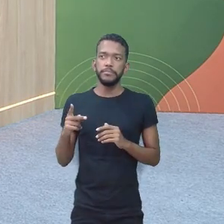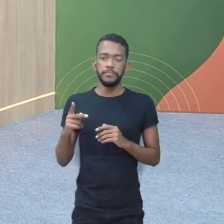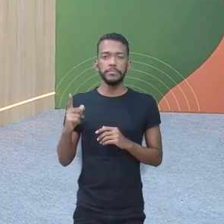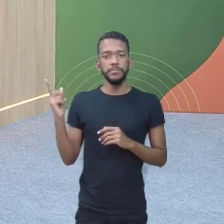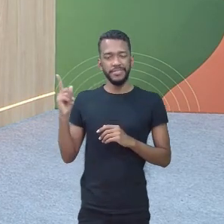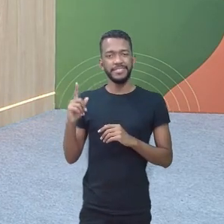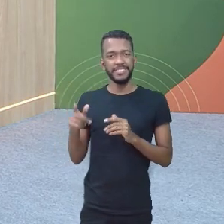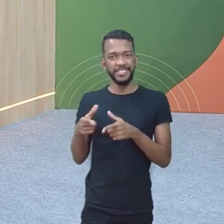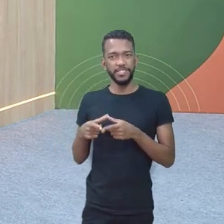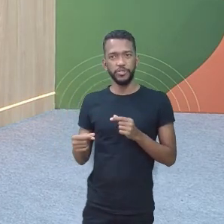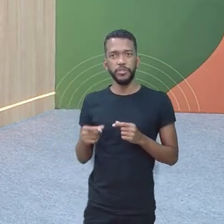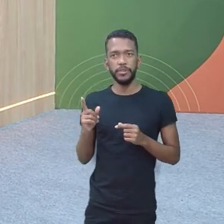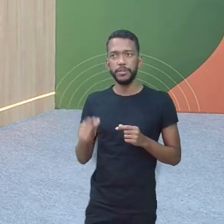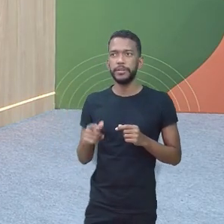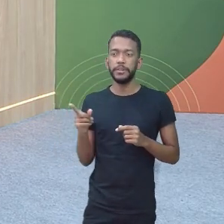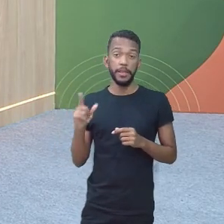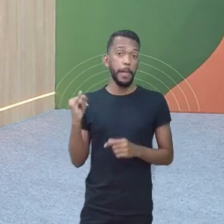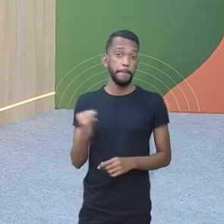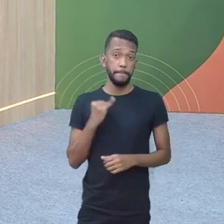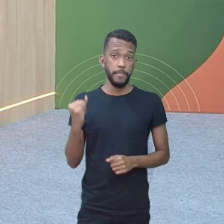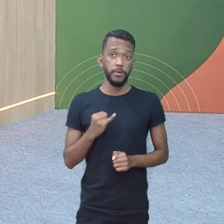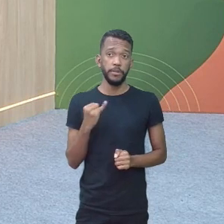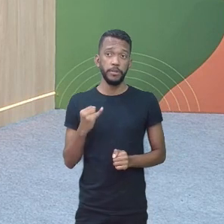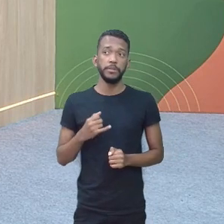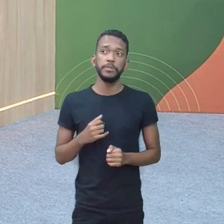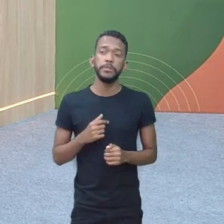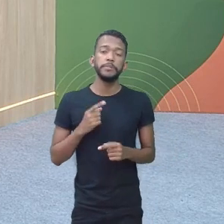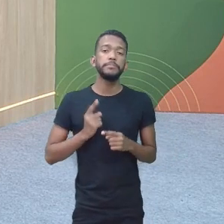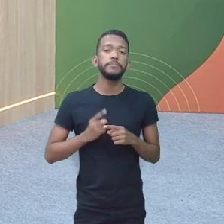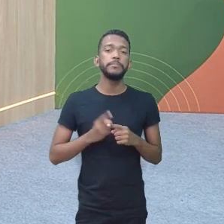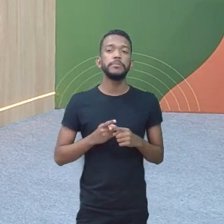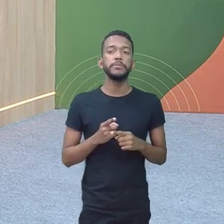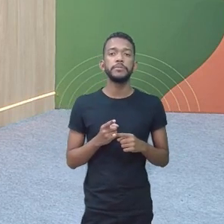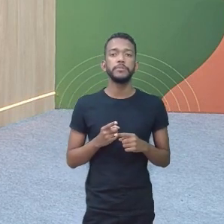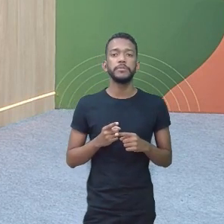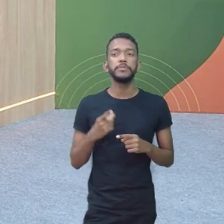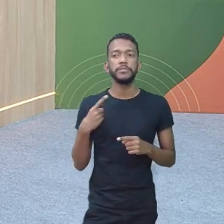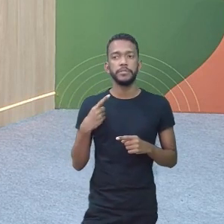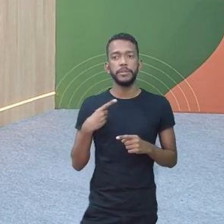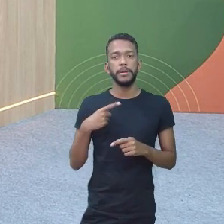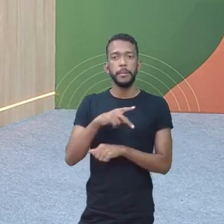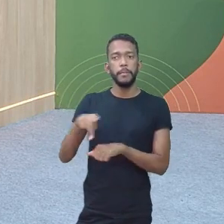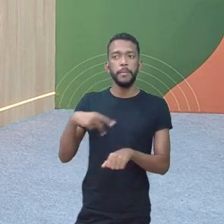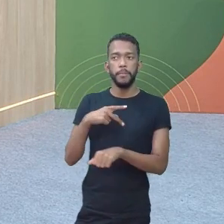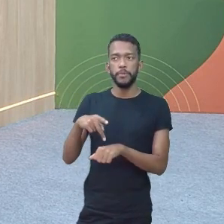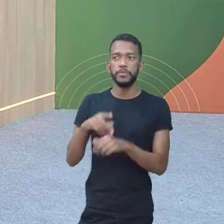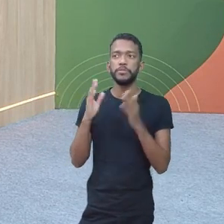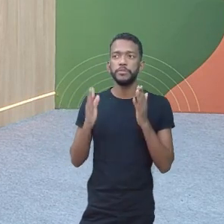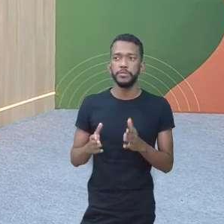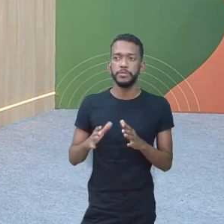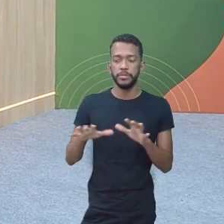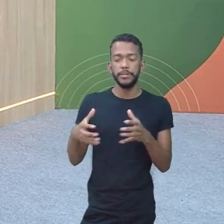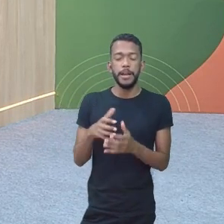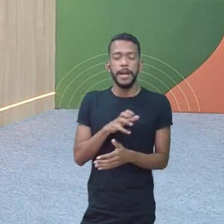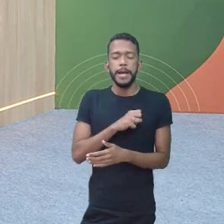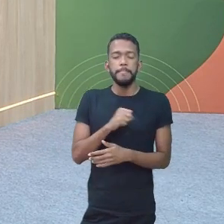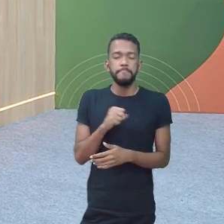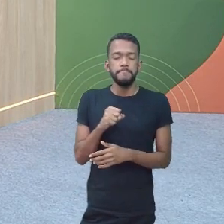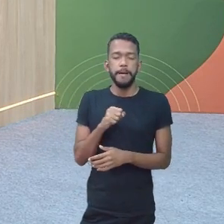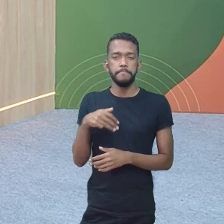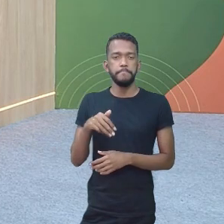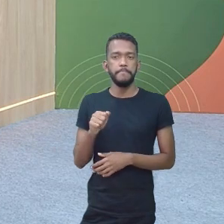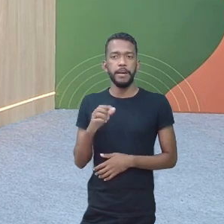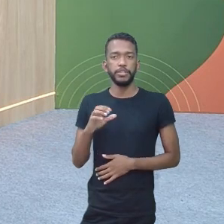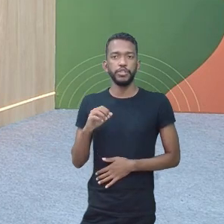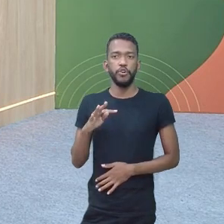nos Jogos de Tóquio, ele é extremamente importante, justamente pela população amar mascotes, né? E